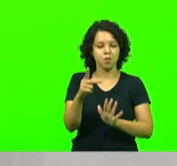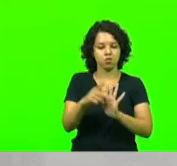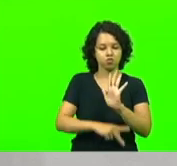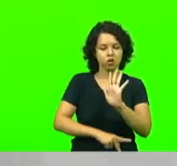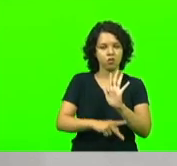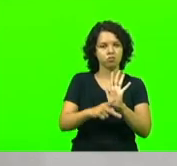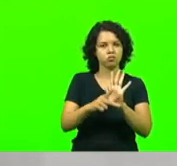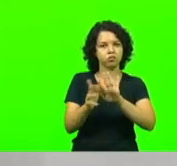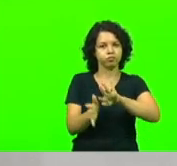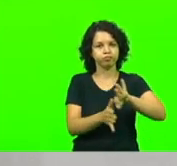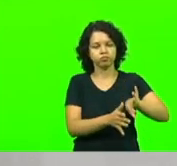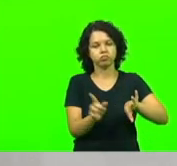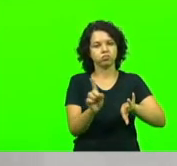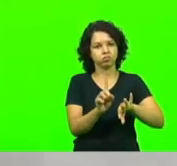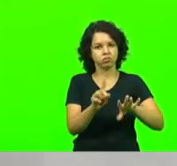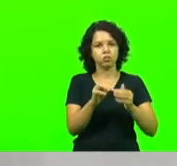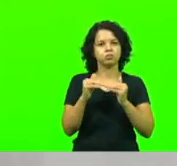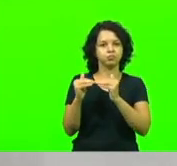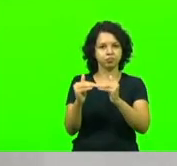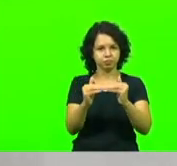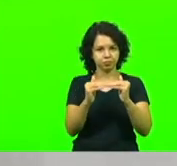que foi unanimemente